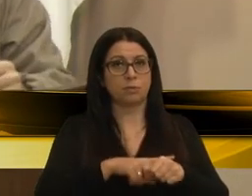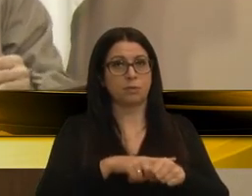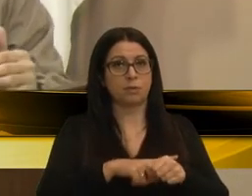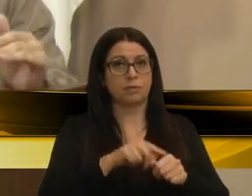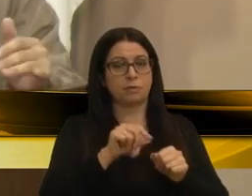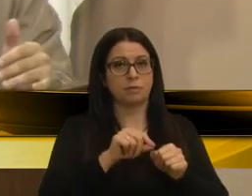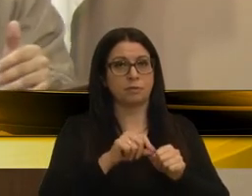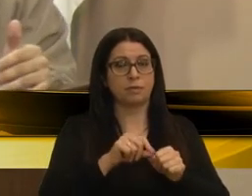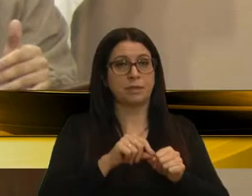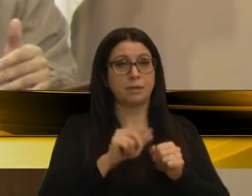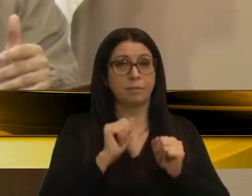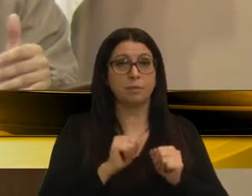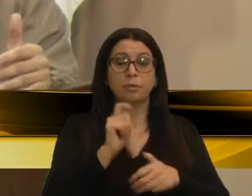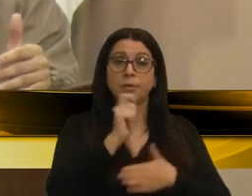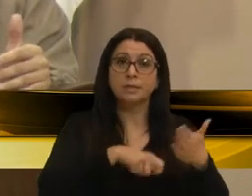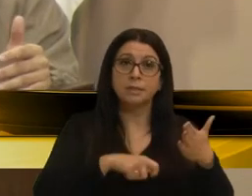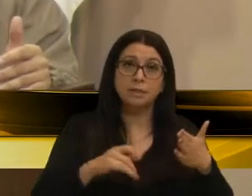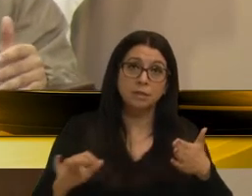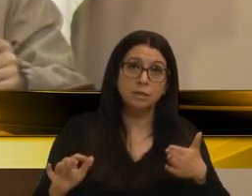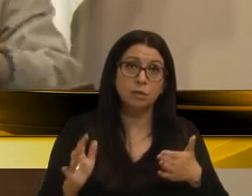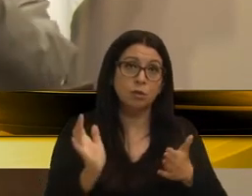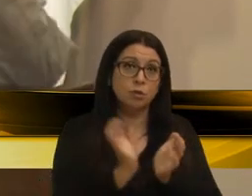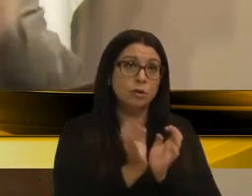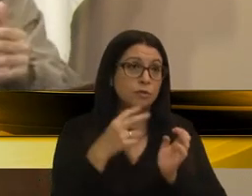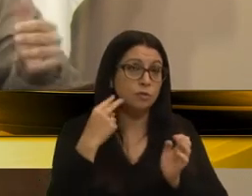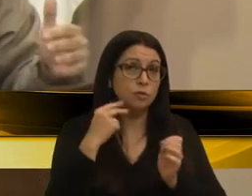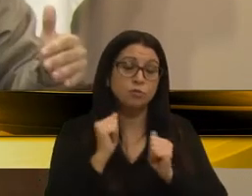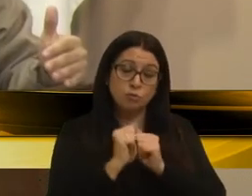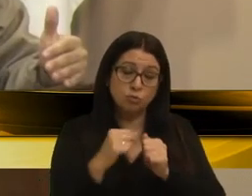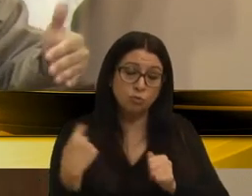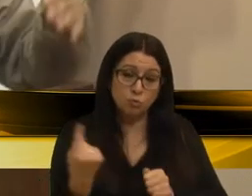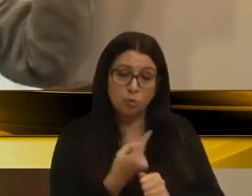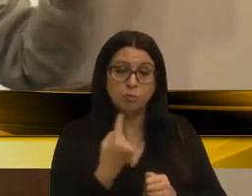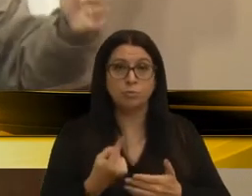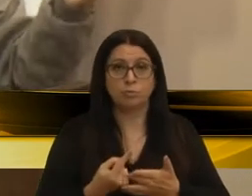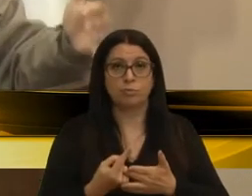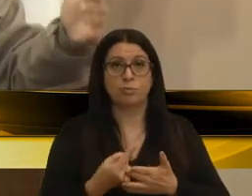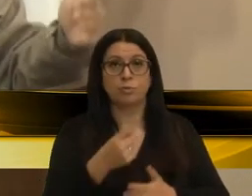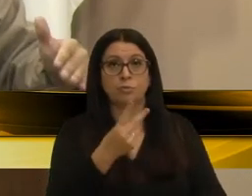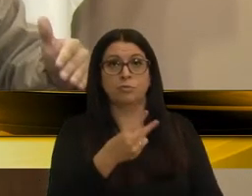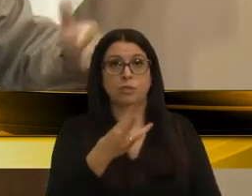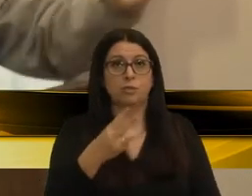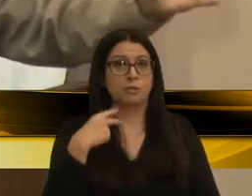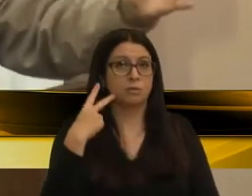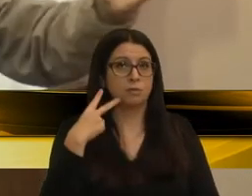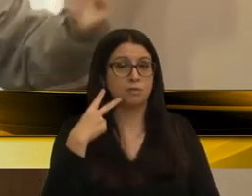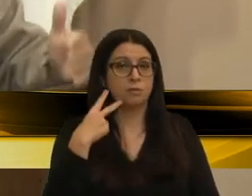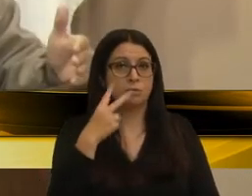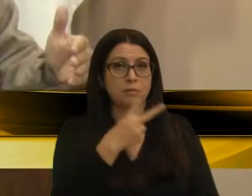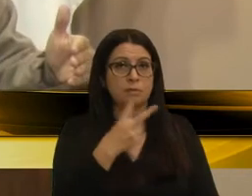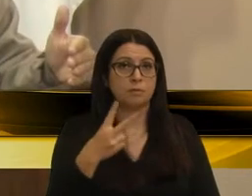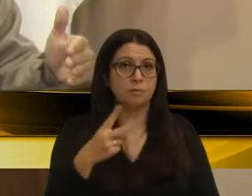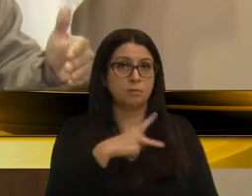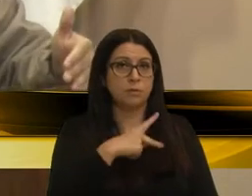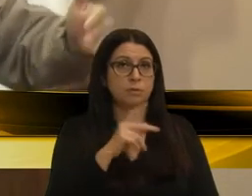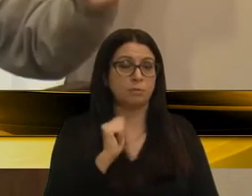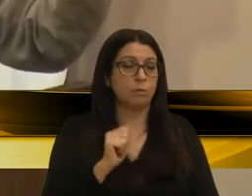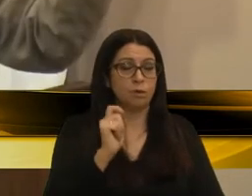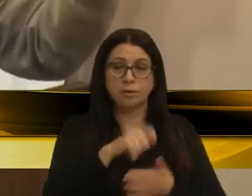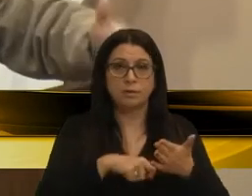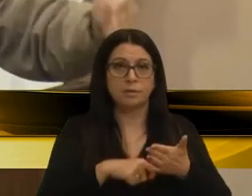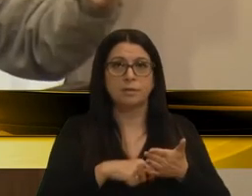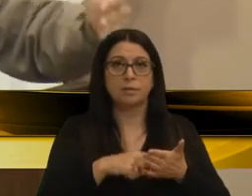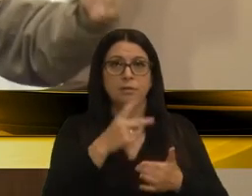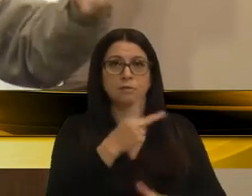que nós possamos assinar, colegas vereadores, em conjunto, os 23 vereadores, 22, o presidente não pode assinar, mas